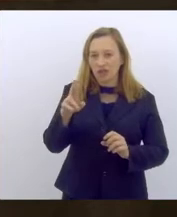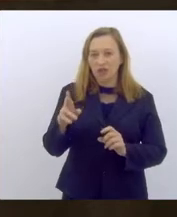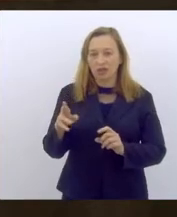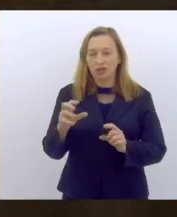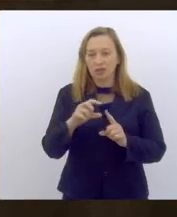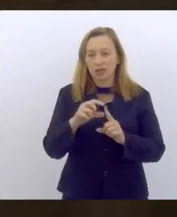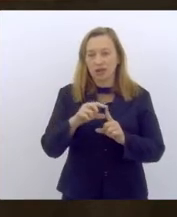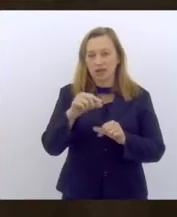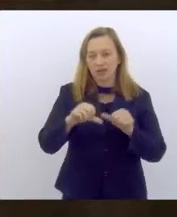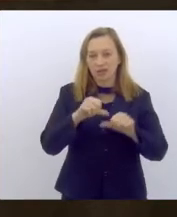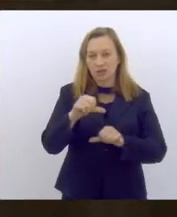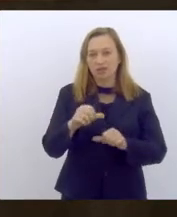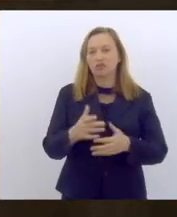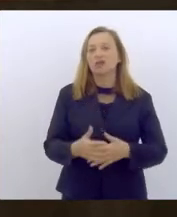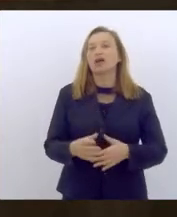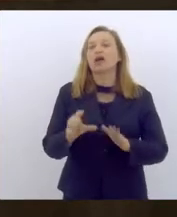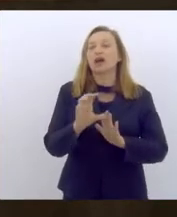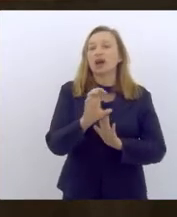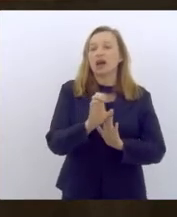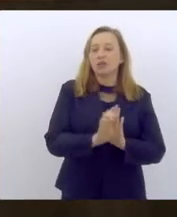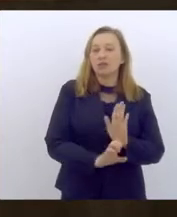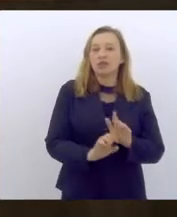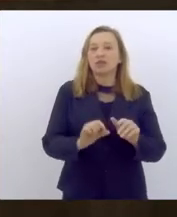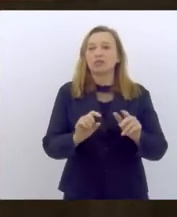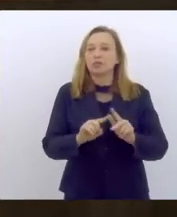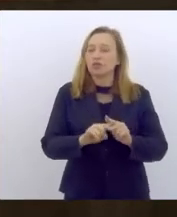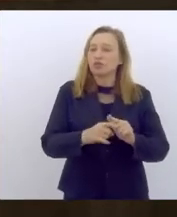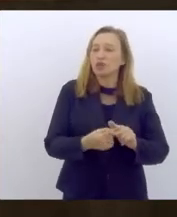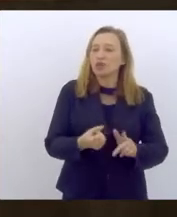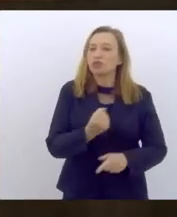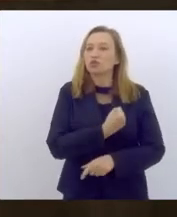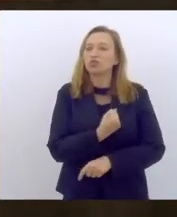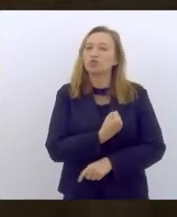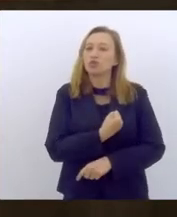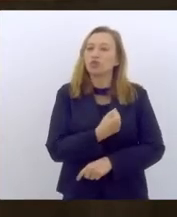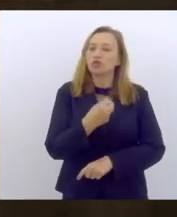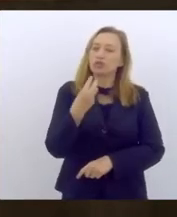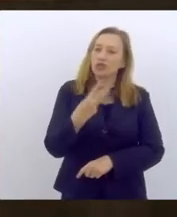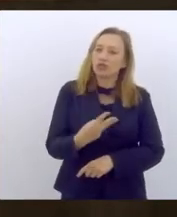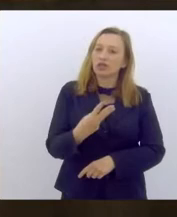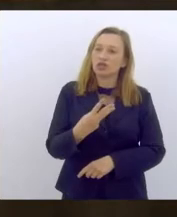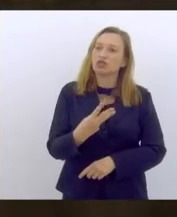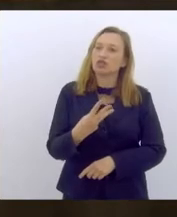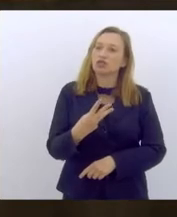emenda modificativa número 3